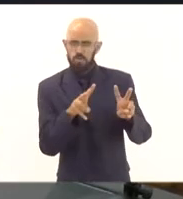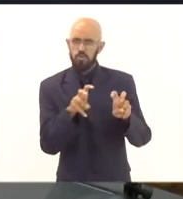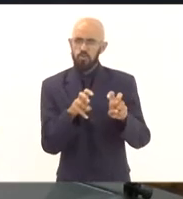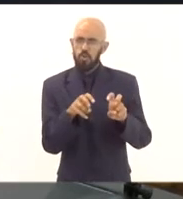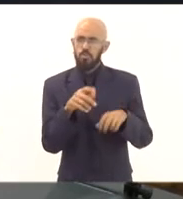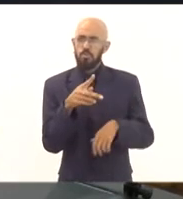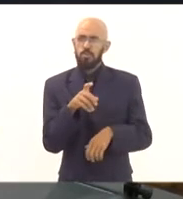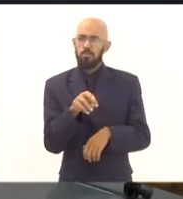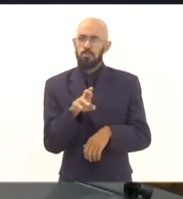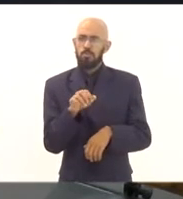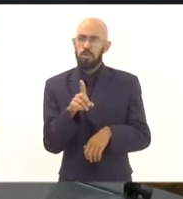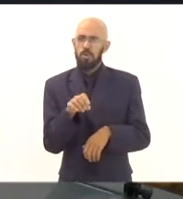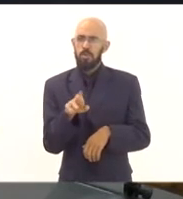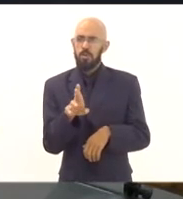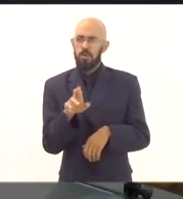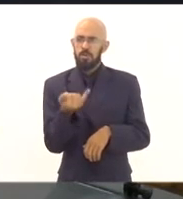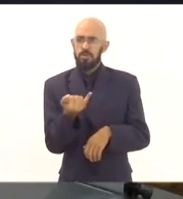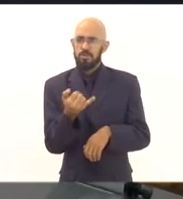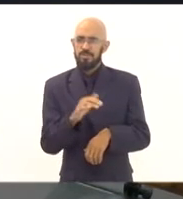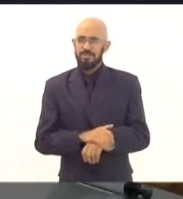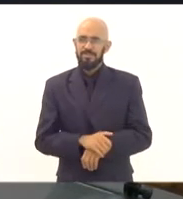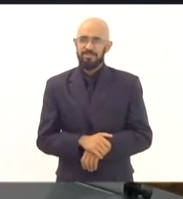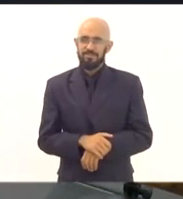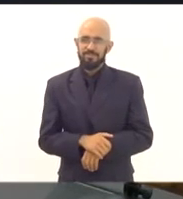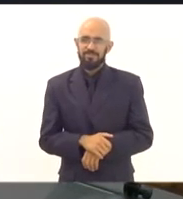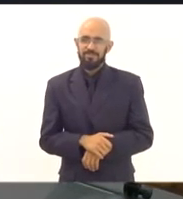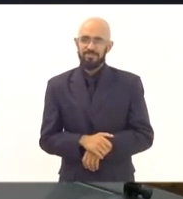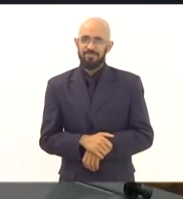para o Dr não perguntas